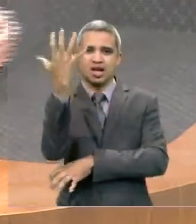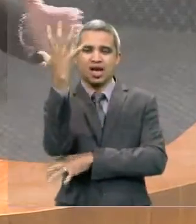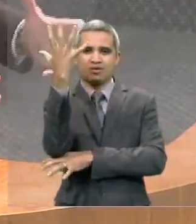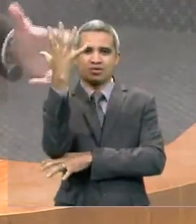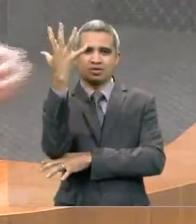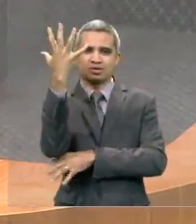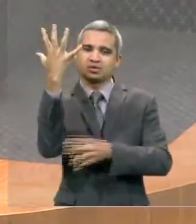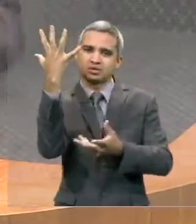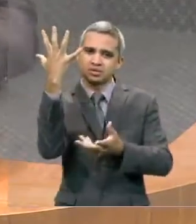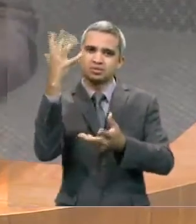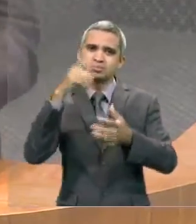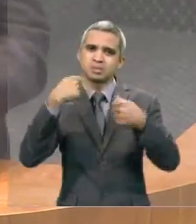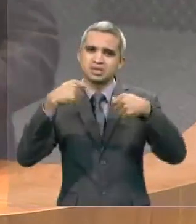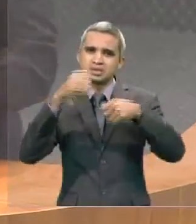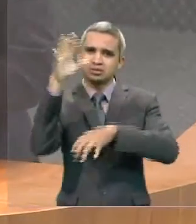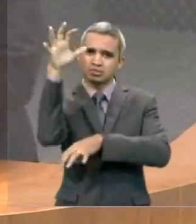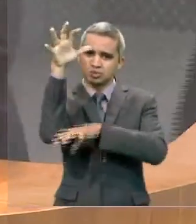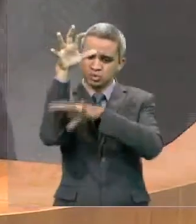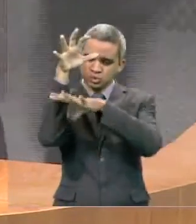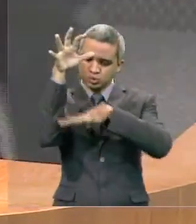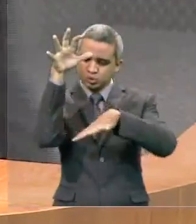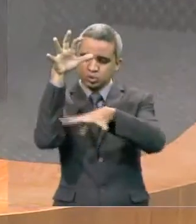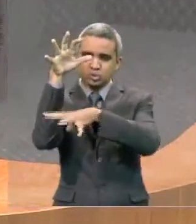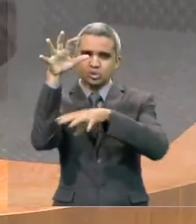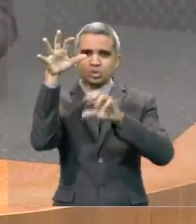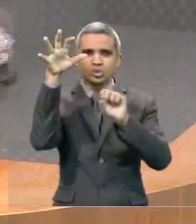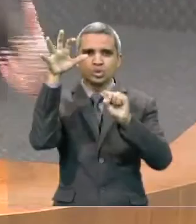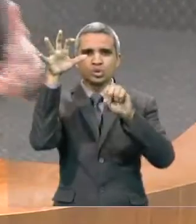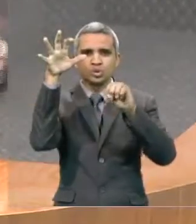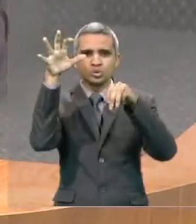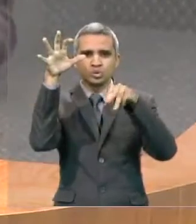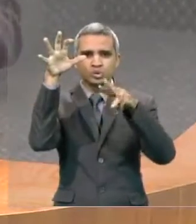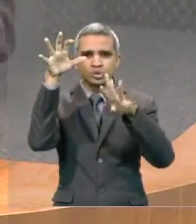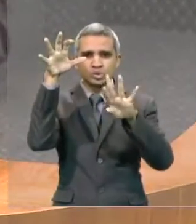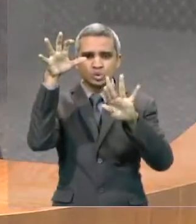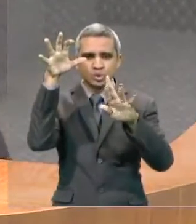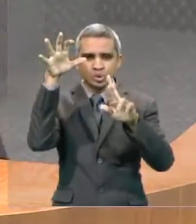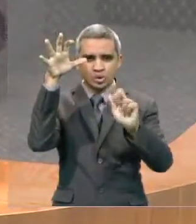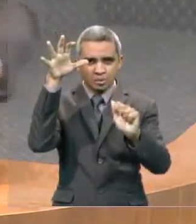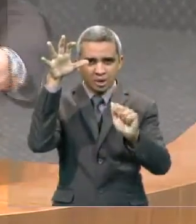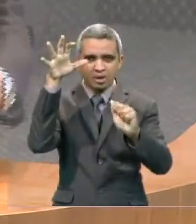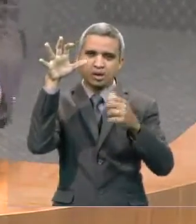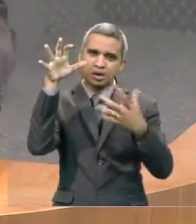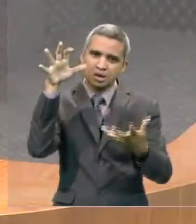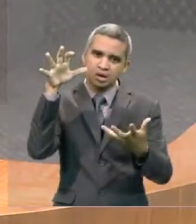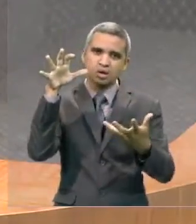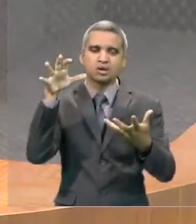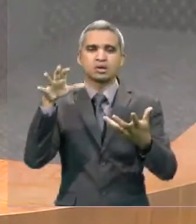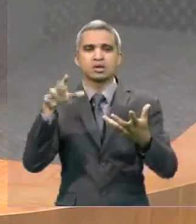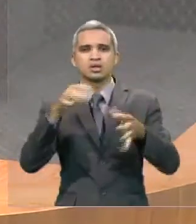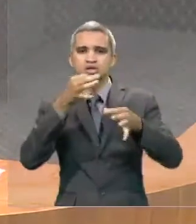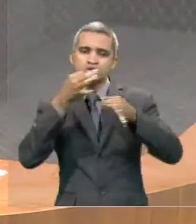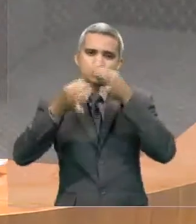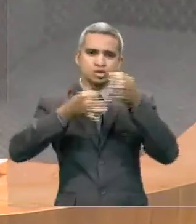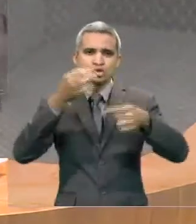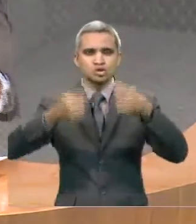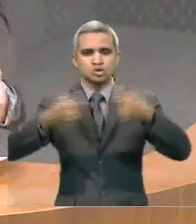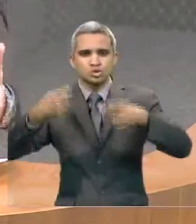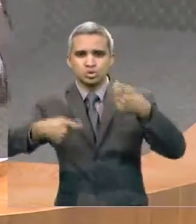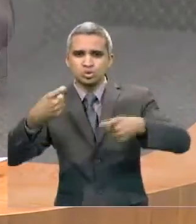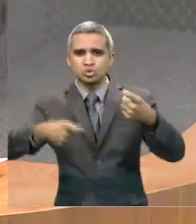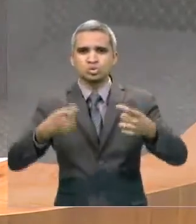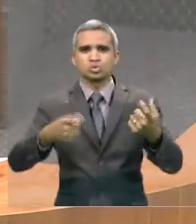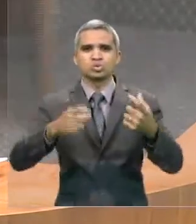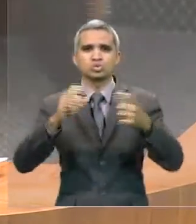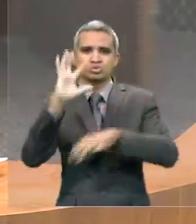Então, tudo isso é importante. Vamos discutir o meio ambiente, mas também vamos discutir outras questões. Eu acho que é uma oportunidade boa para